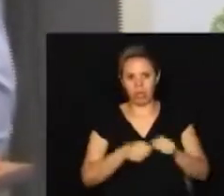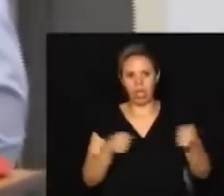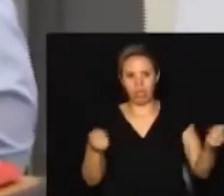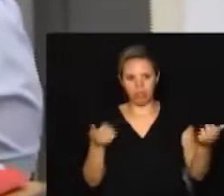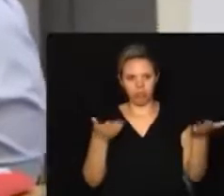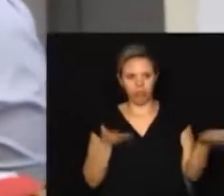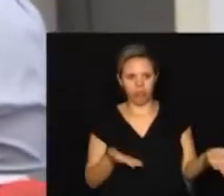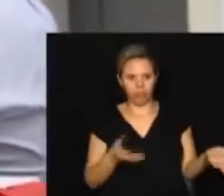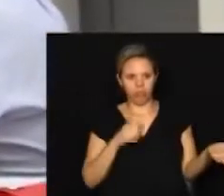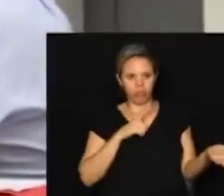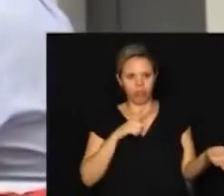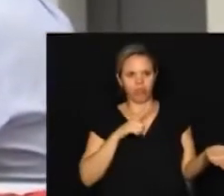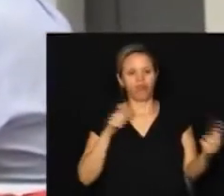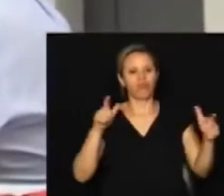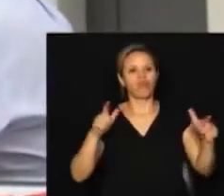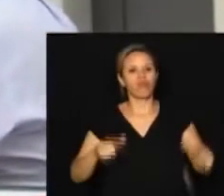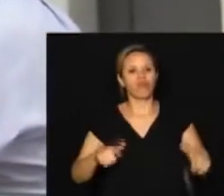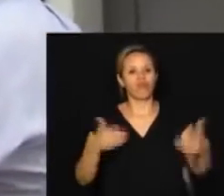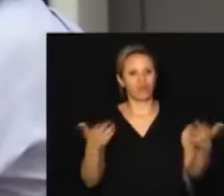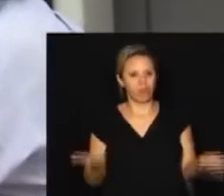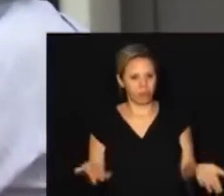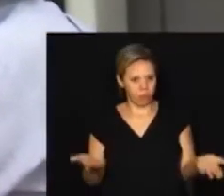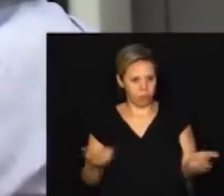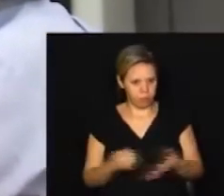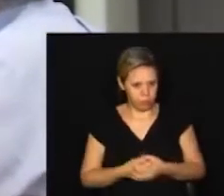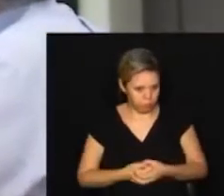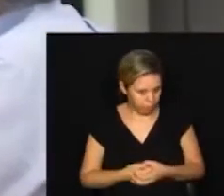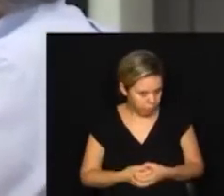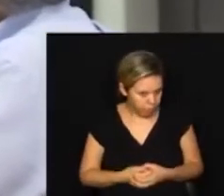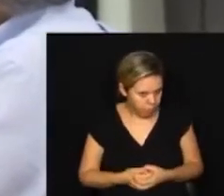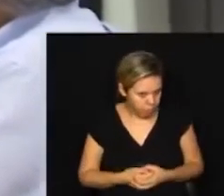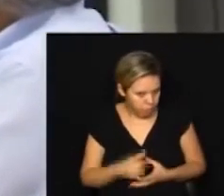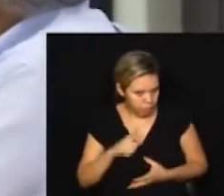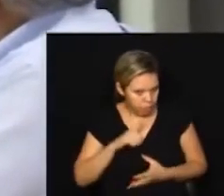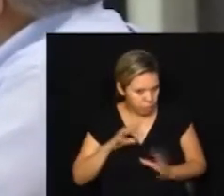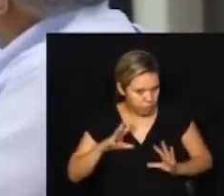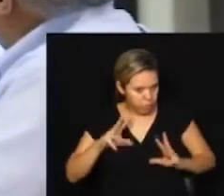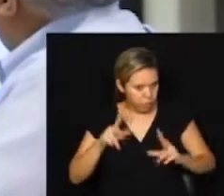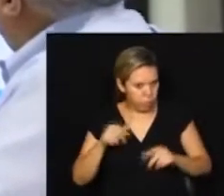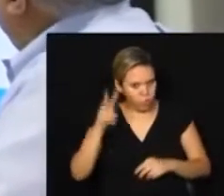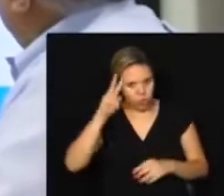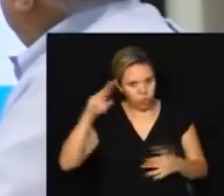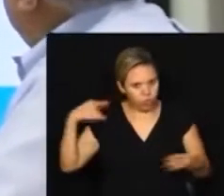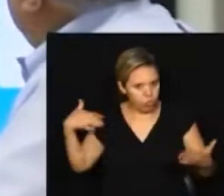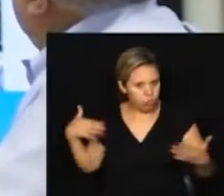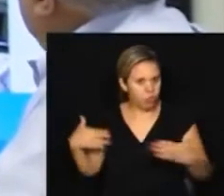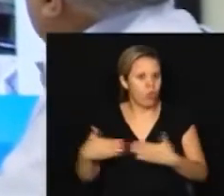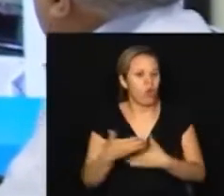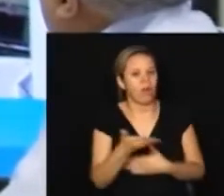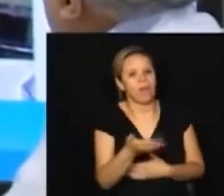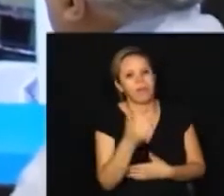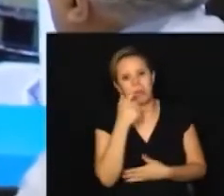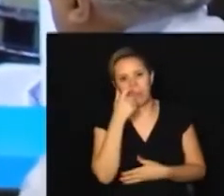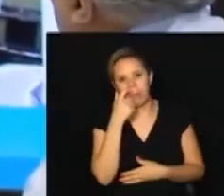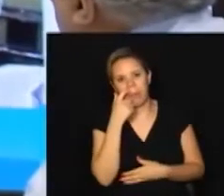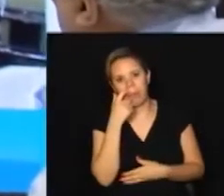Que tinha ali nesse terreno, ele tem toda uma história, né?